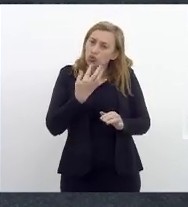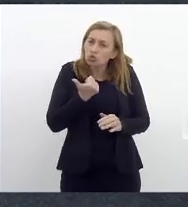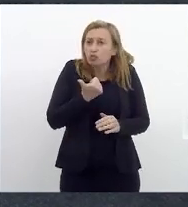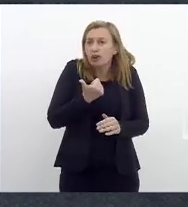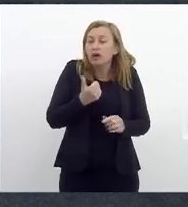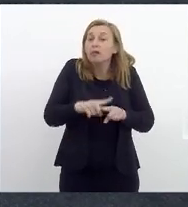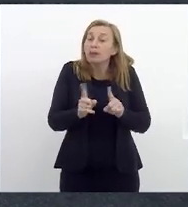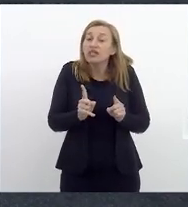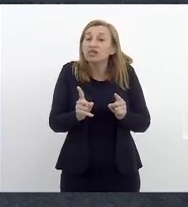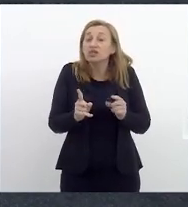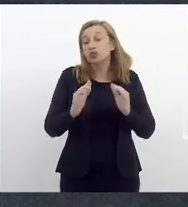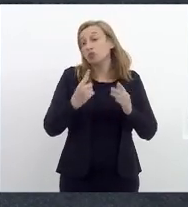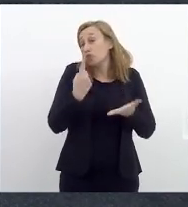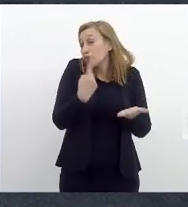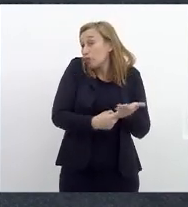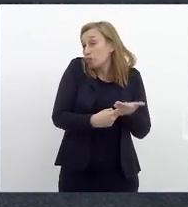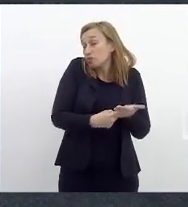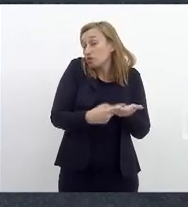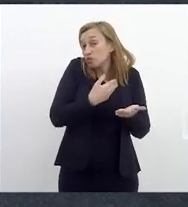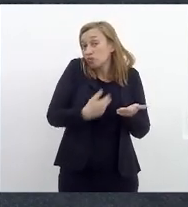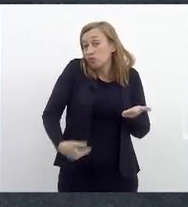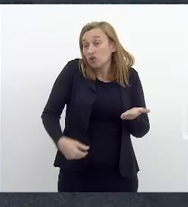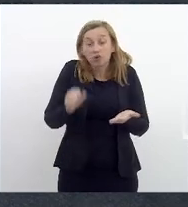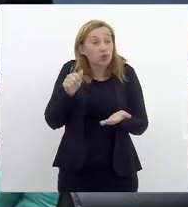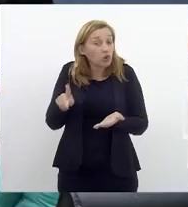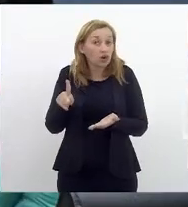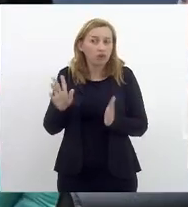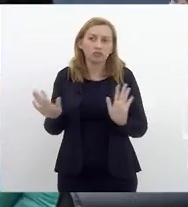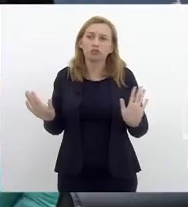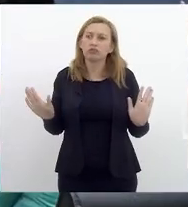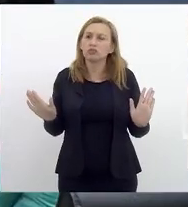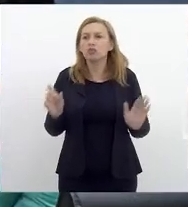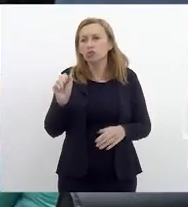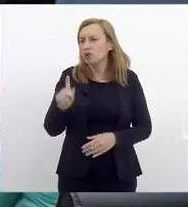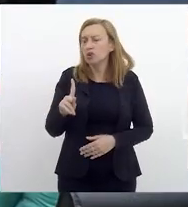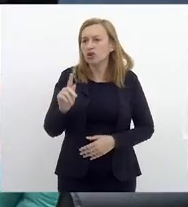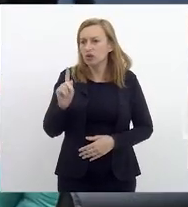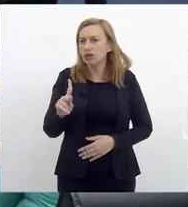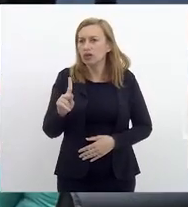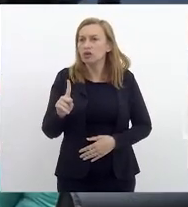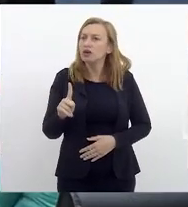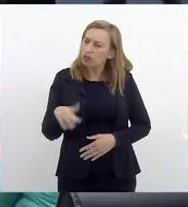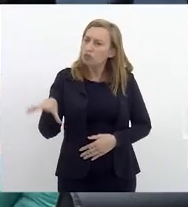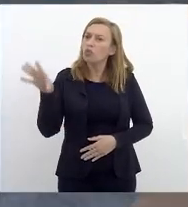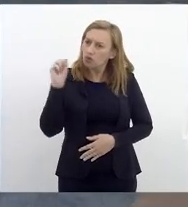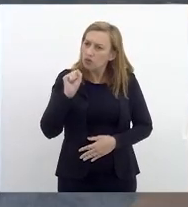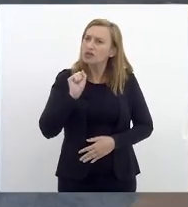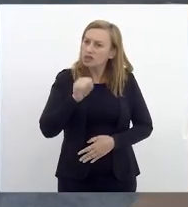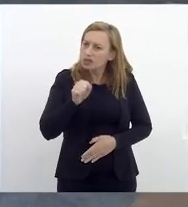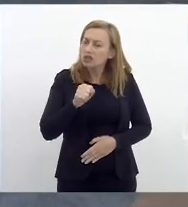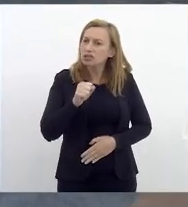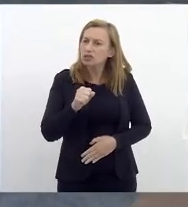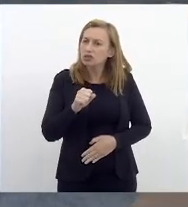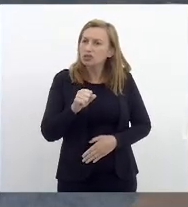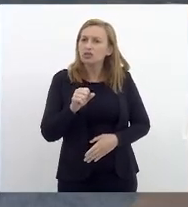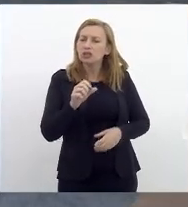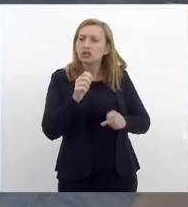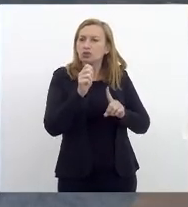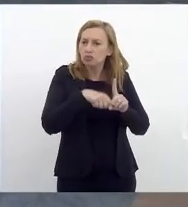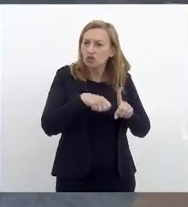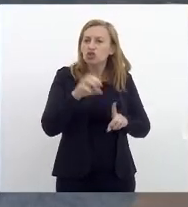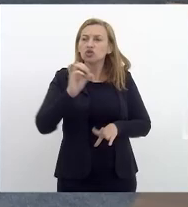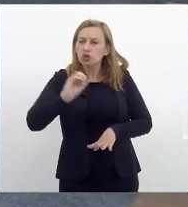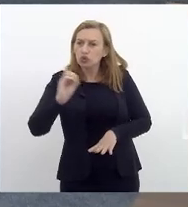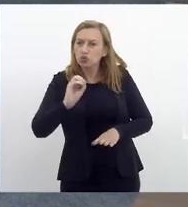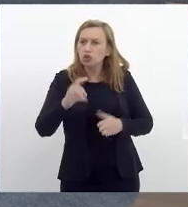que não vai deflagrar esse processo antes da nossa audiência. Não vai. Ok. Não vai, vamos fazer ouvindo... Não vai. Então faremos ainda no mês de outubro,